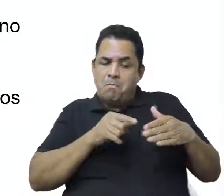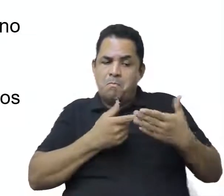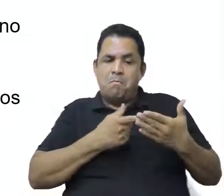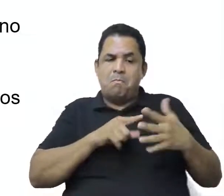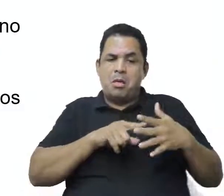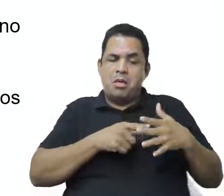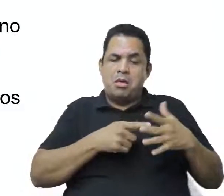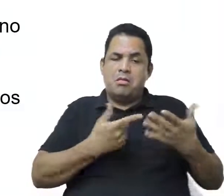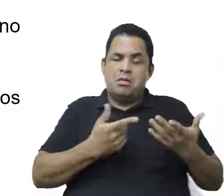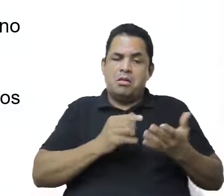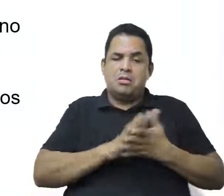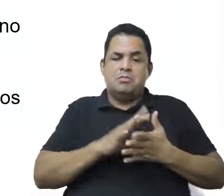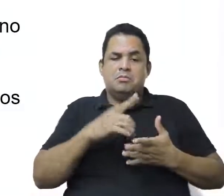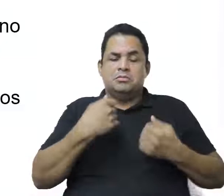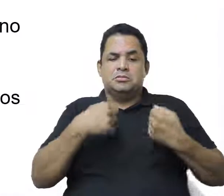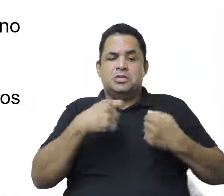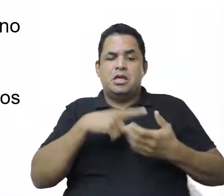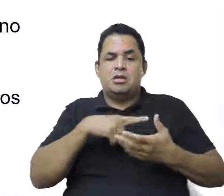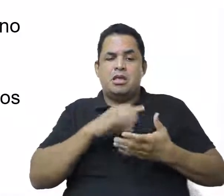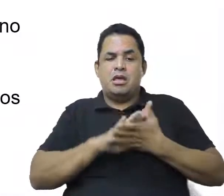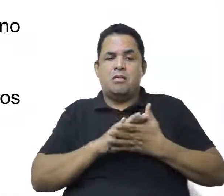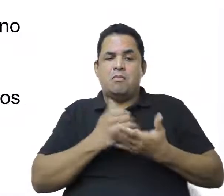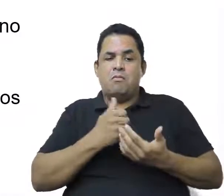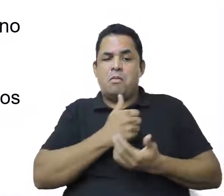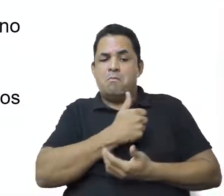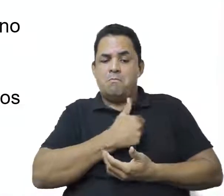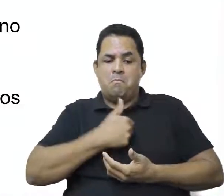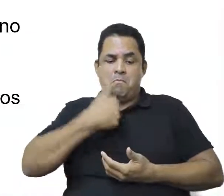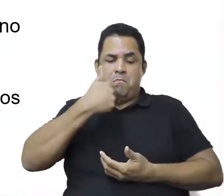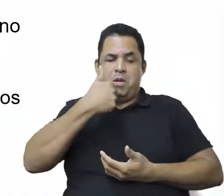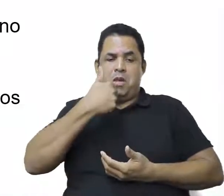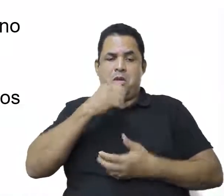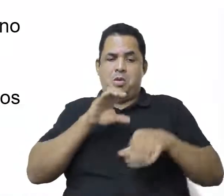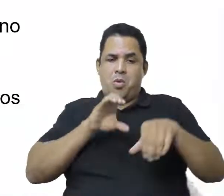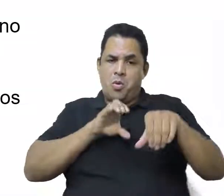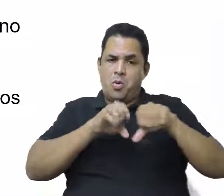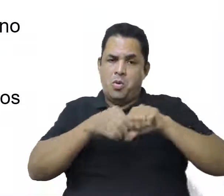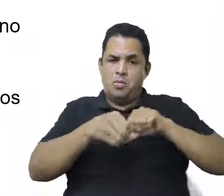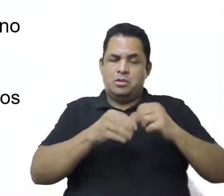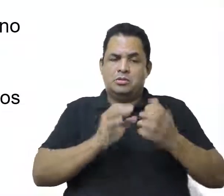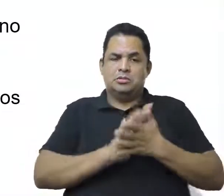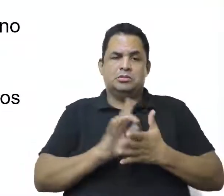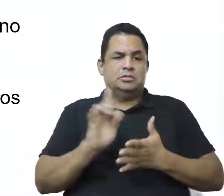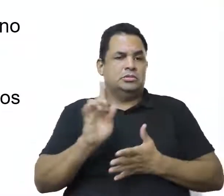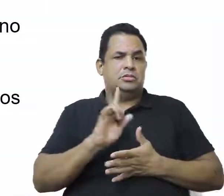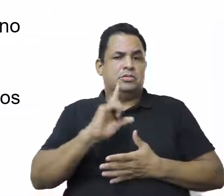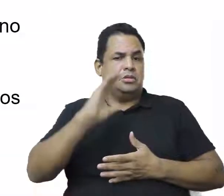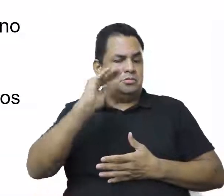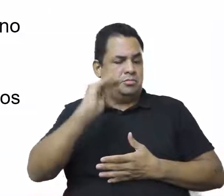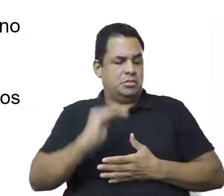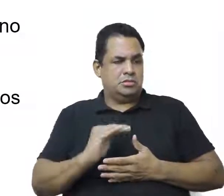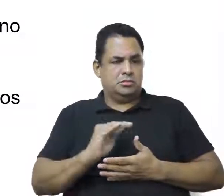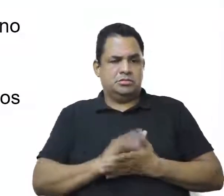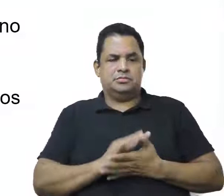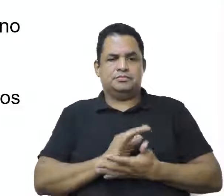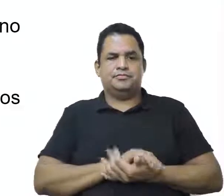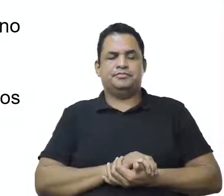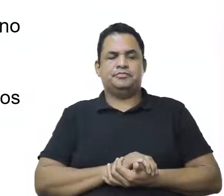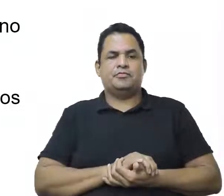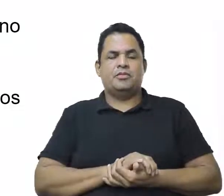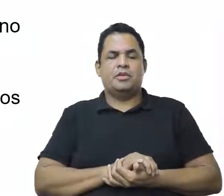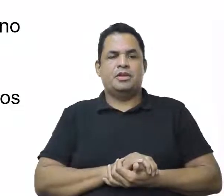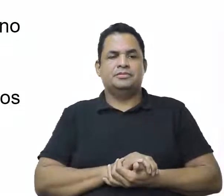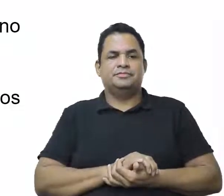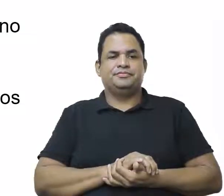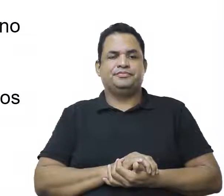nível de qualificação profissional maior. Então, não é baixa qualificação profissional, na verdade, ao contrário.